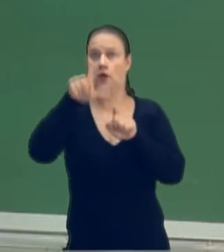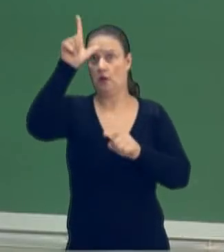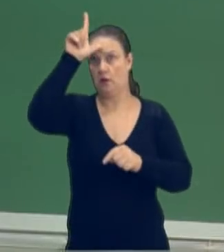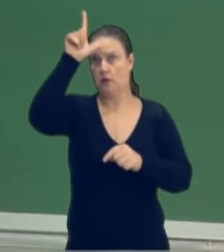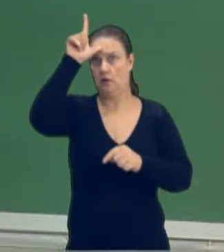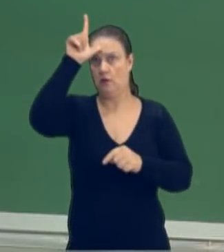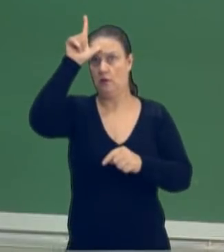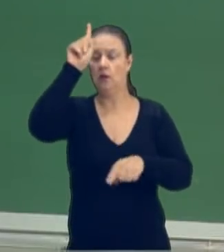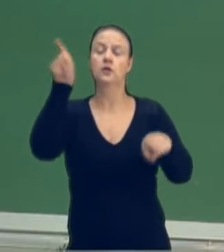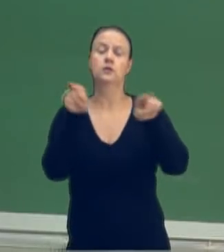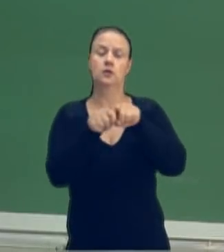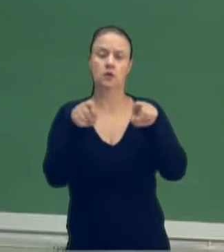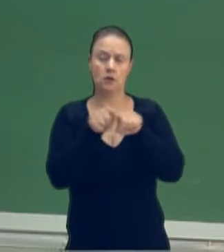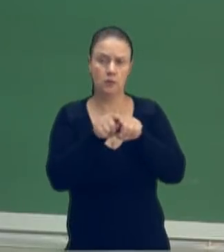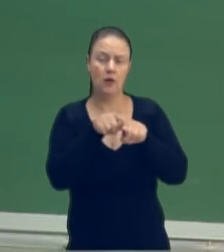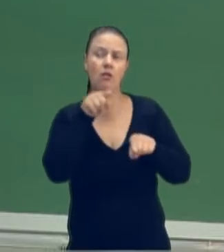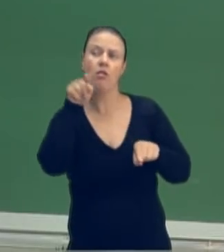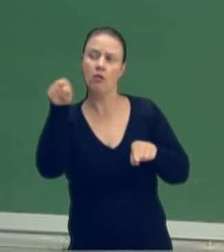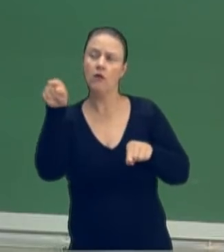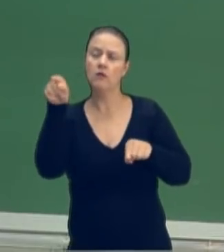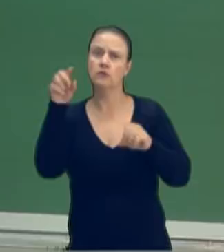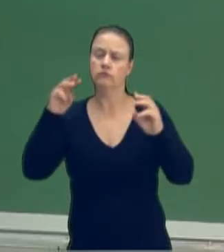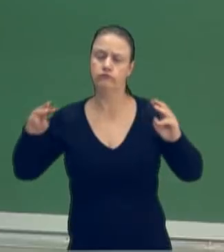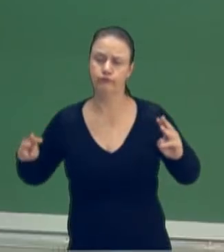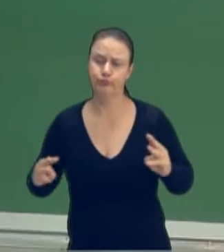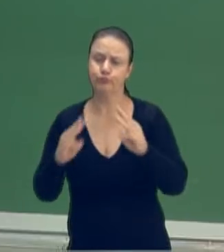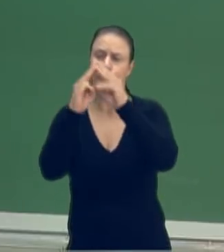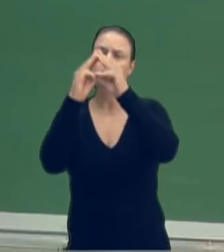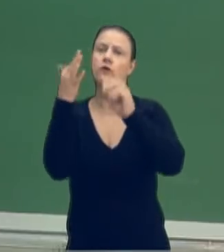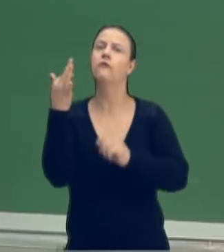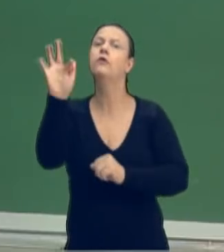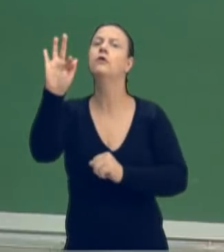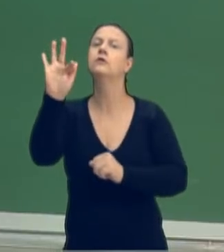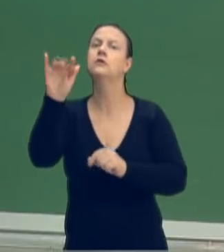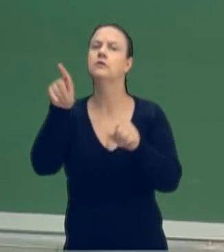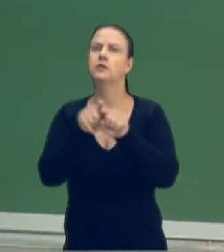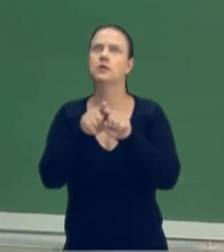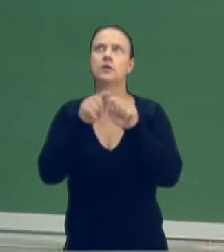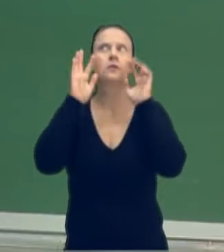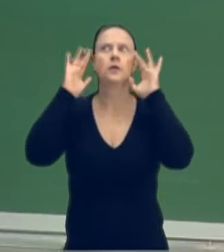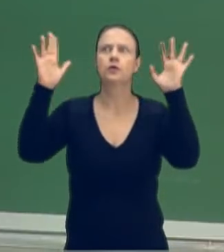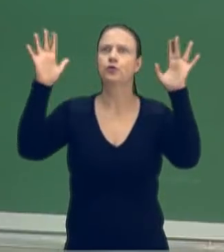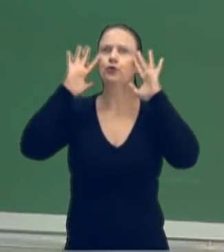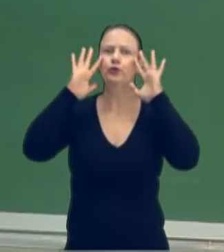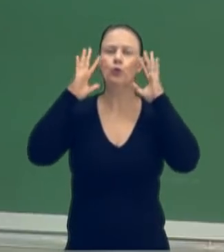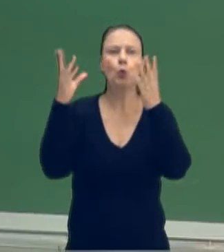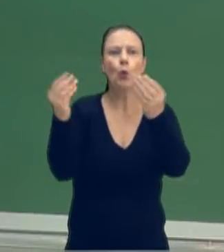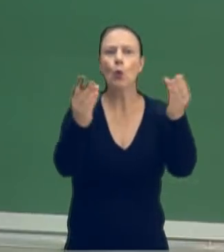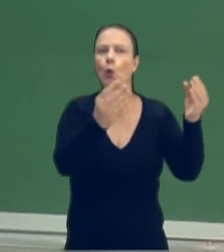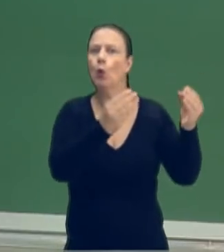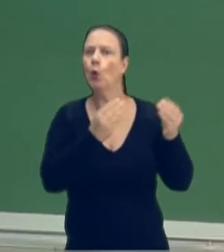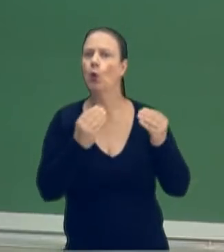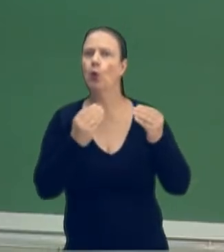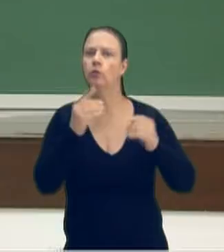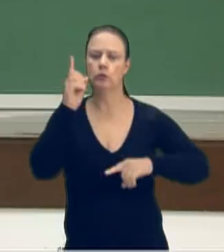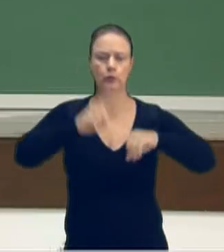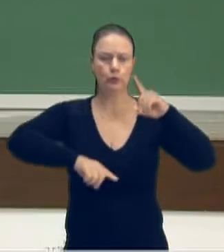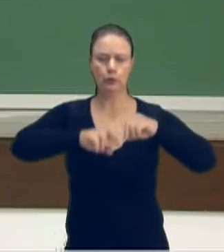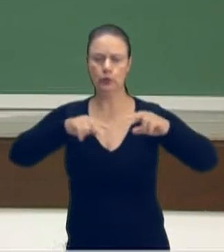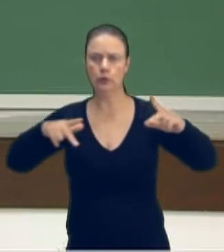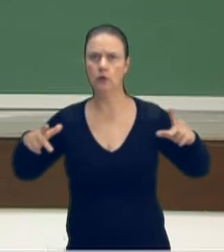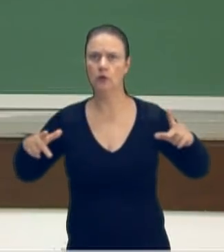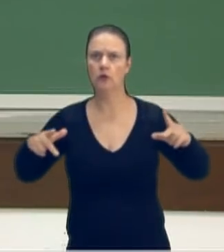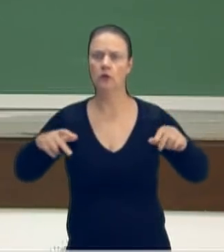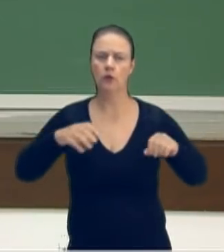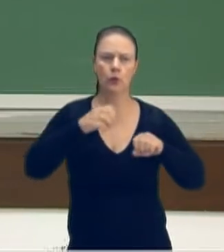que está na França. E vocês imaginam a quantidade de peças arqueológicas egípcias que